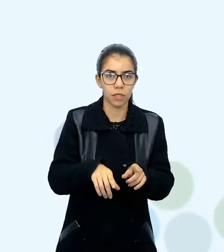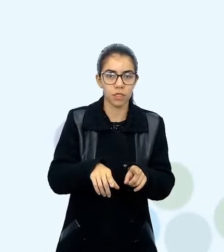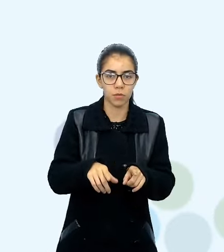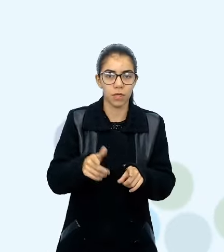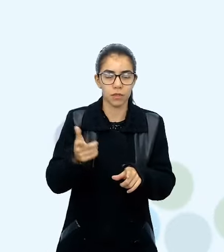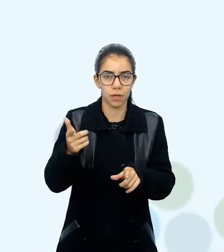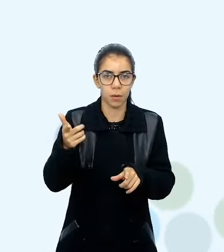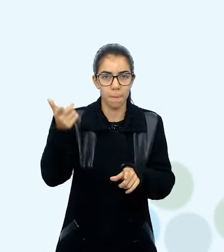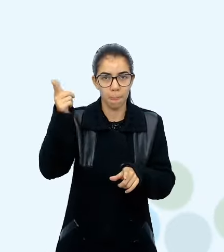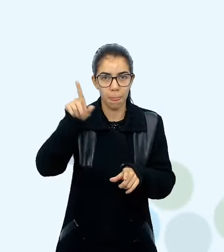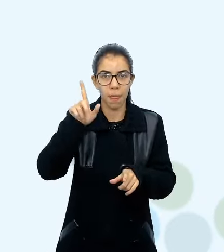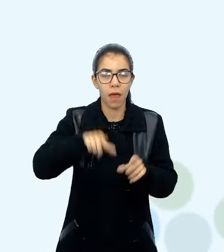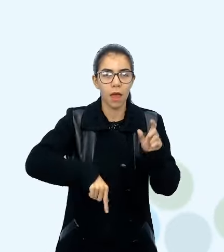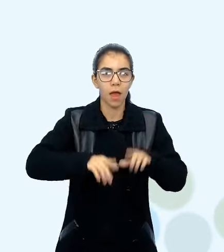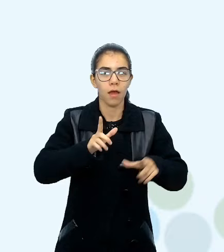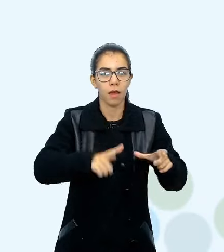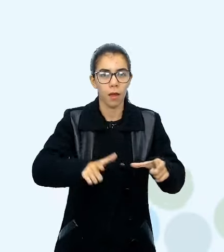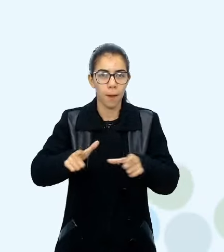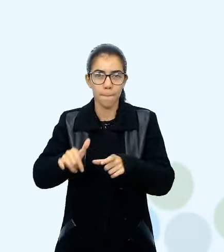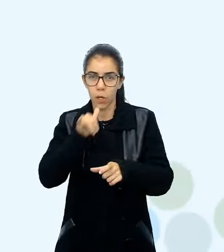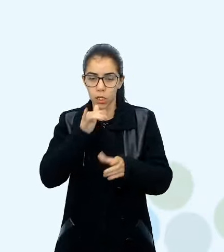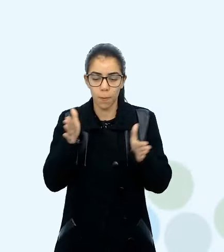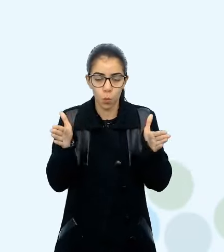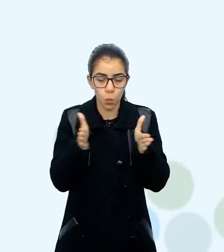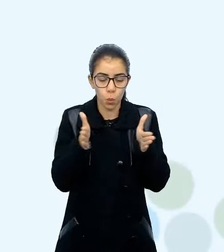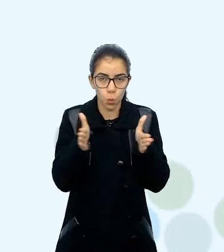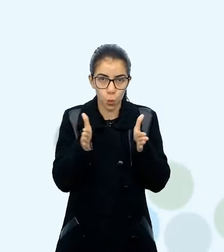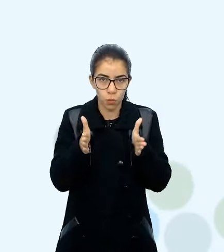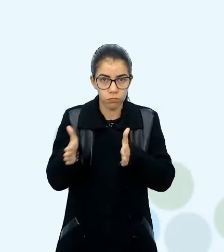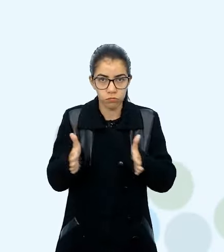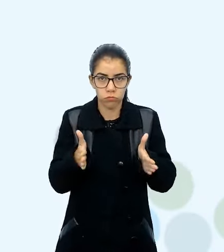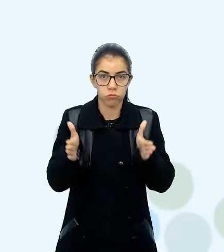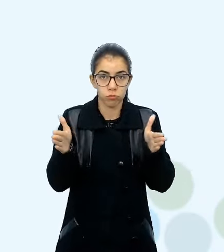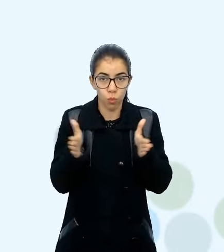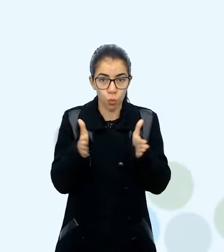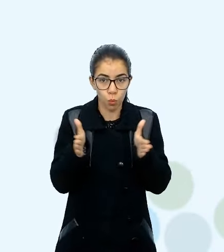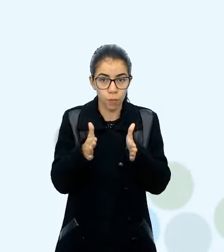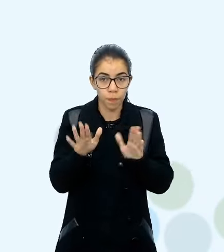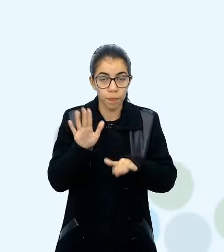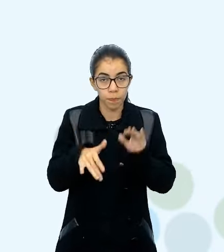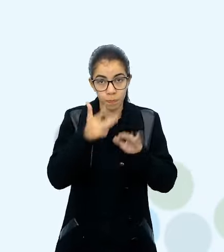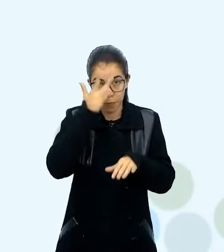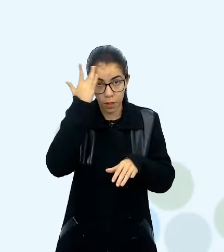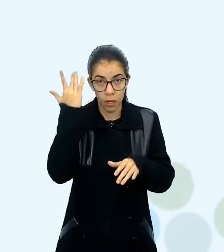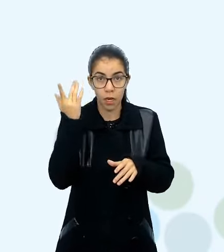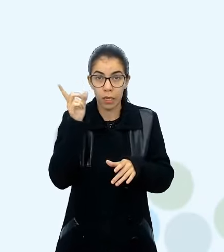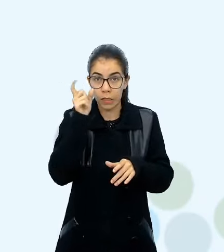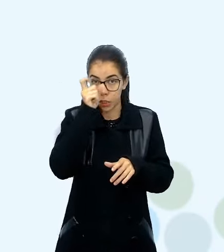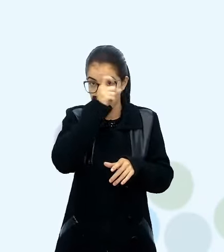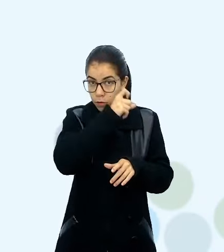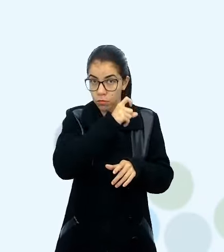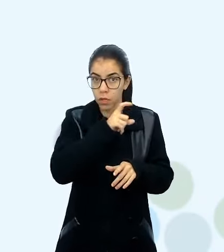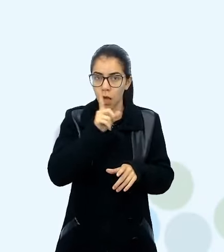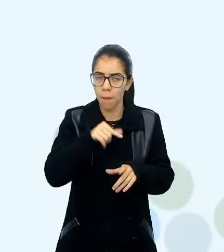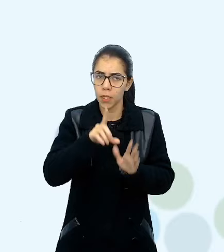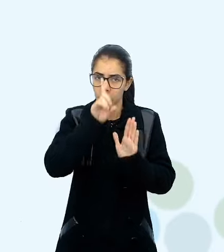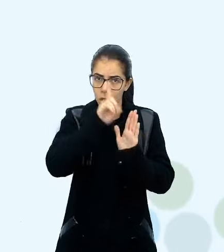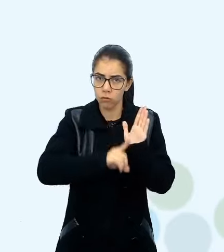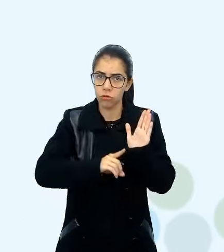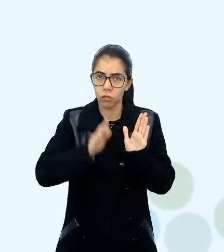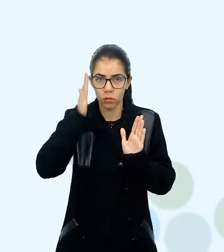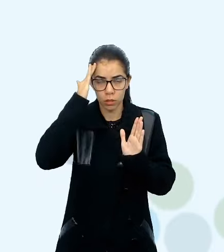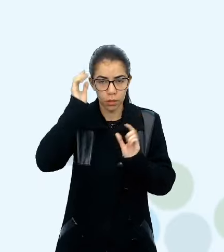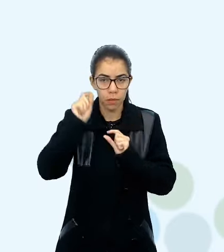estreito, né, um espaço estreito, à sua direita, por mais que ela tenha dificuldade, mas ela tem o direito de